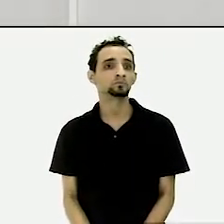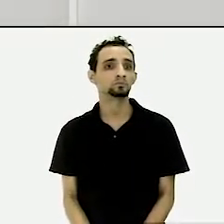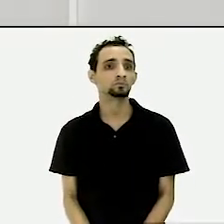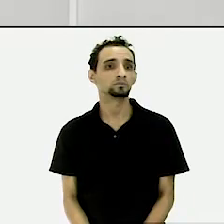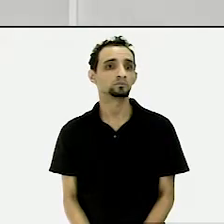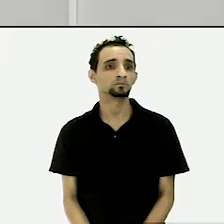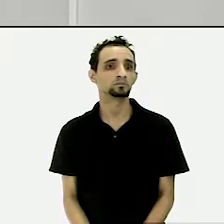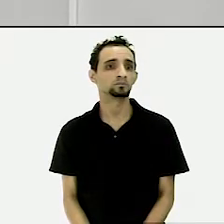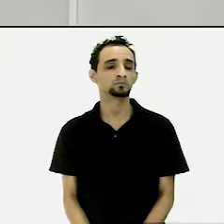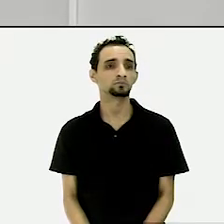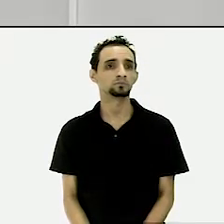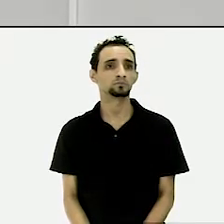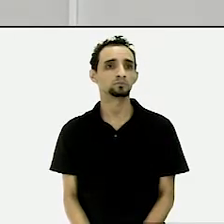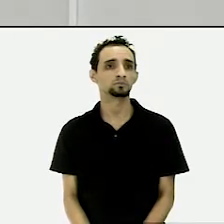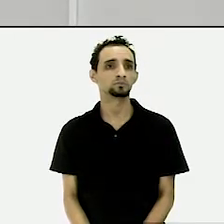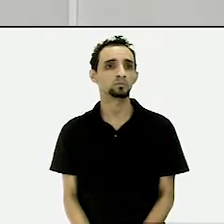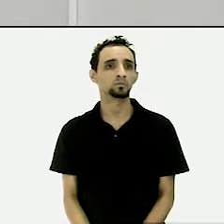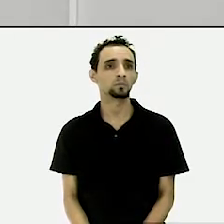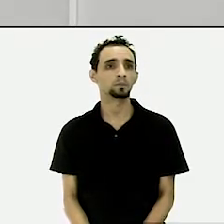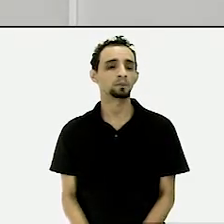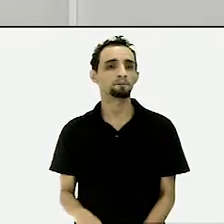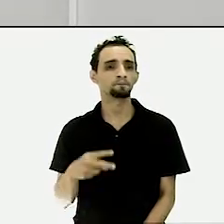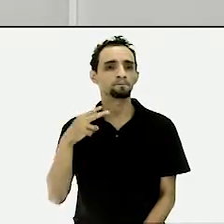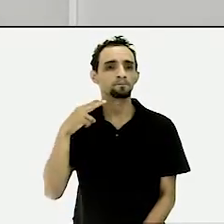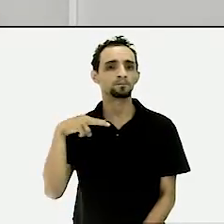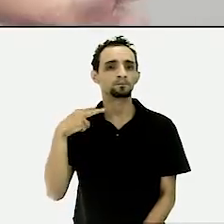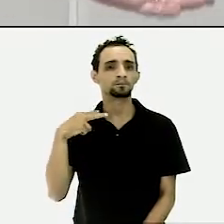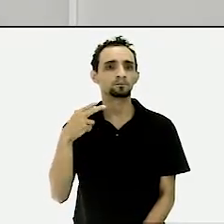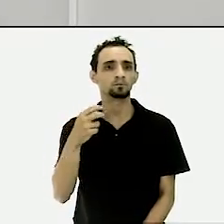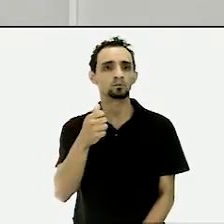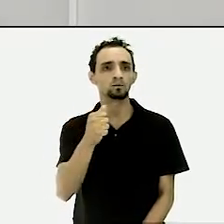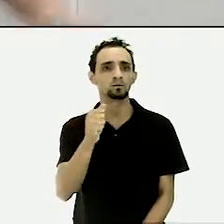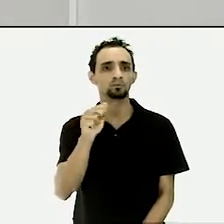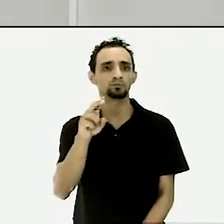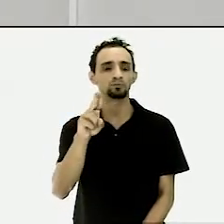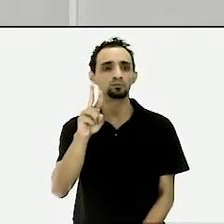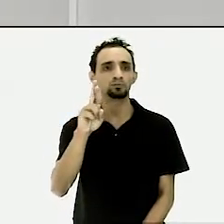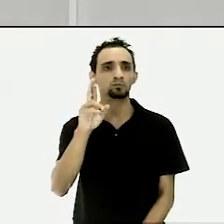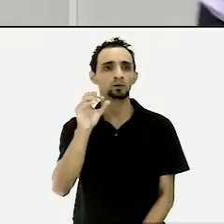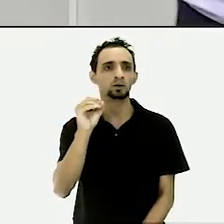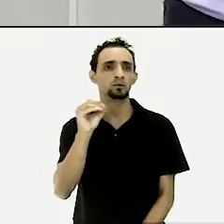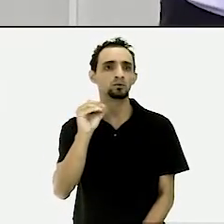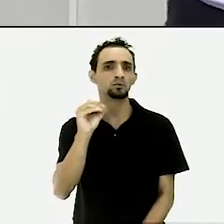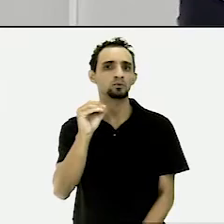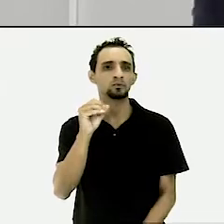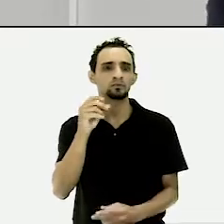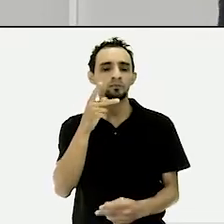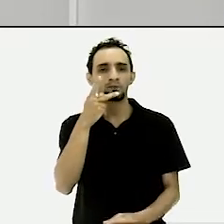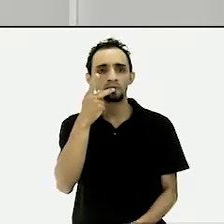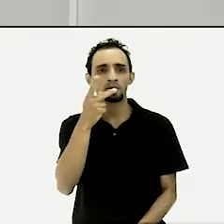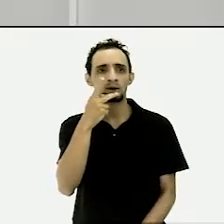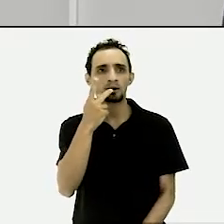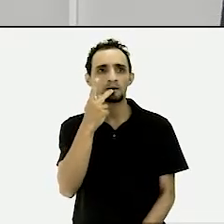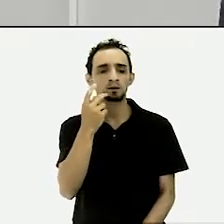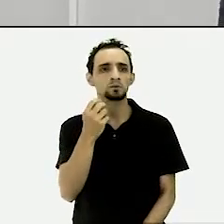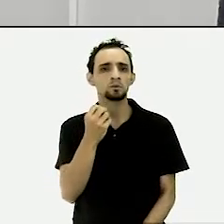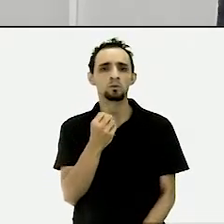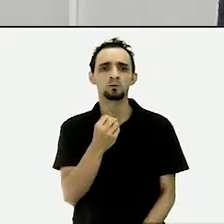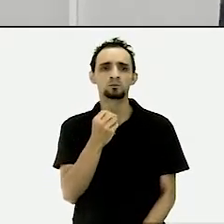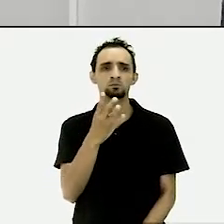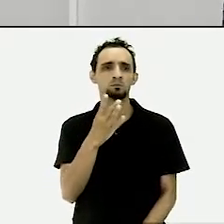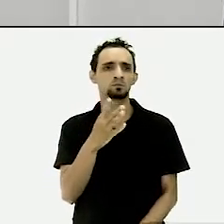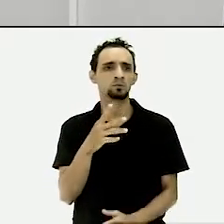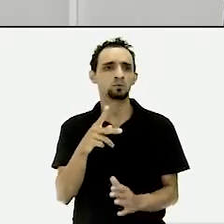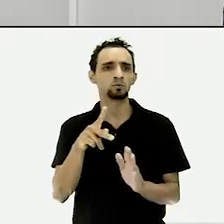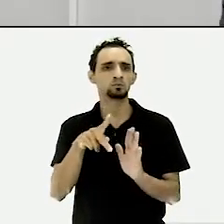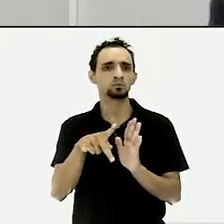dizer do reconhecimento do trabalho de vocês, da importância, o testemunho do Ledão já falou tudo, né, dispensa mais comentários, o Ledão